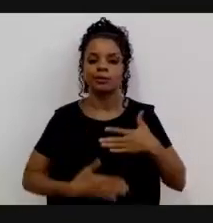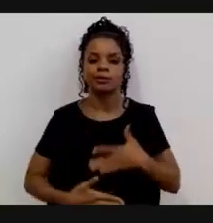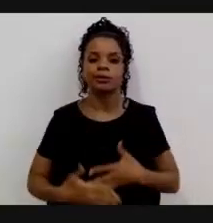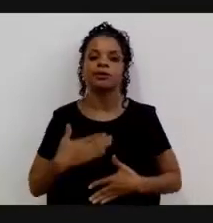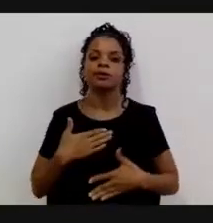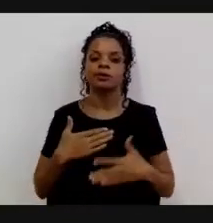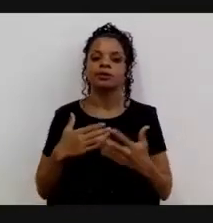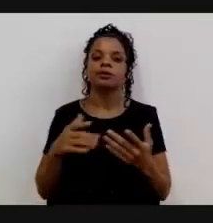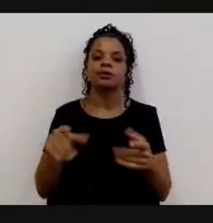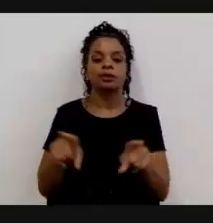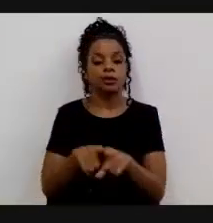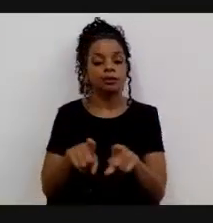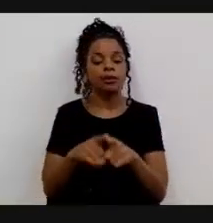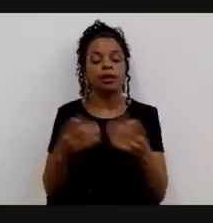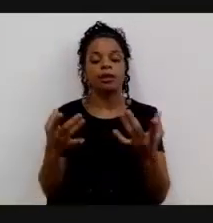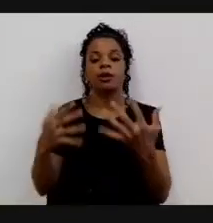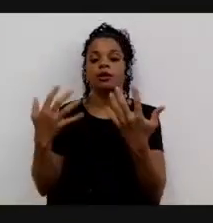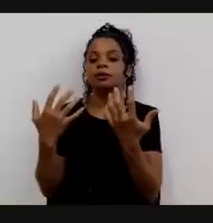digitais.